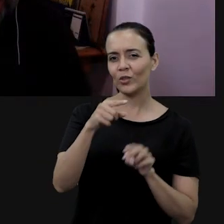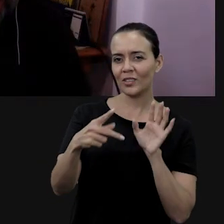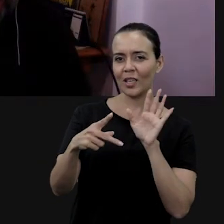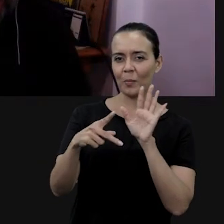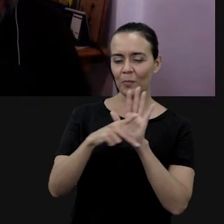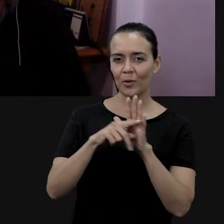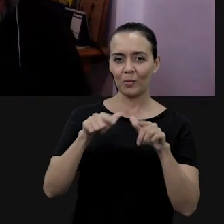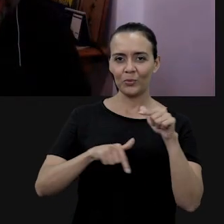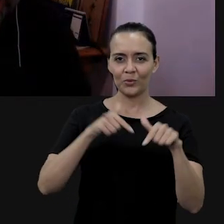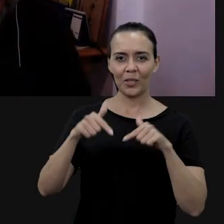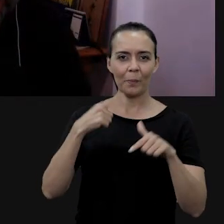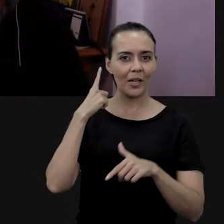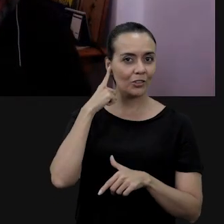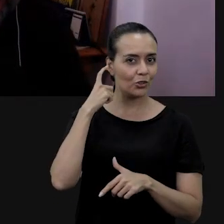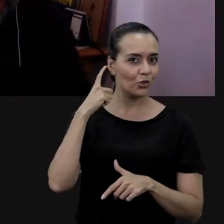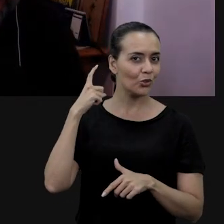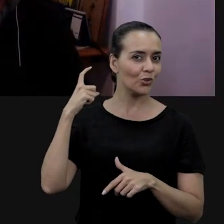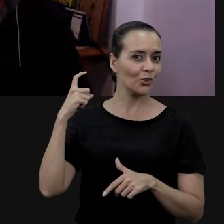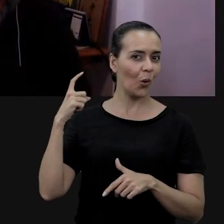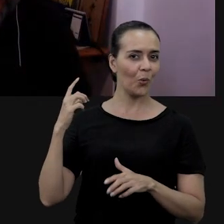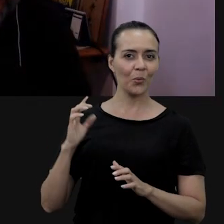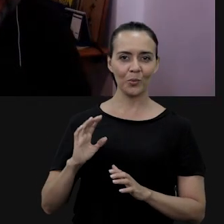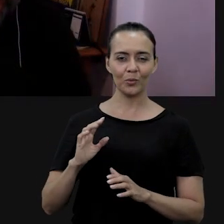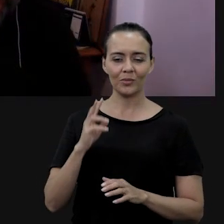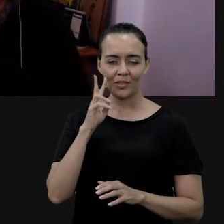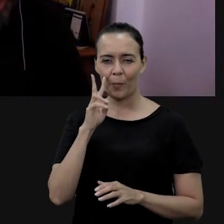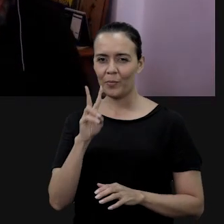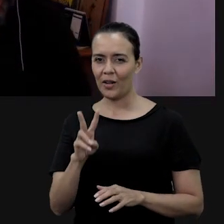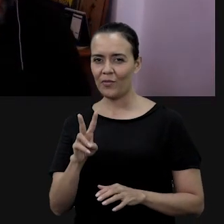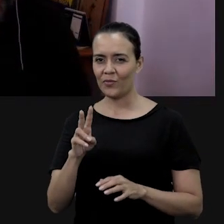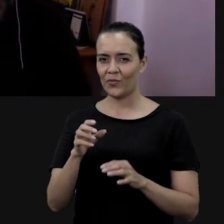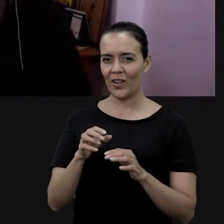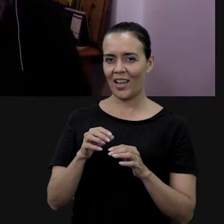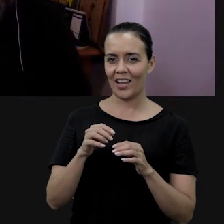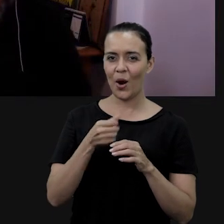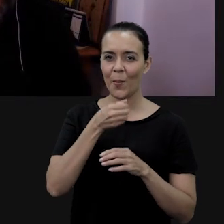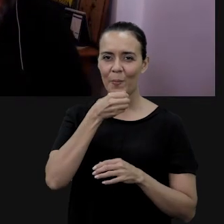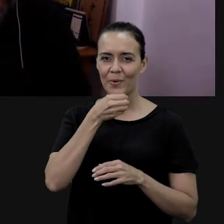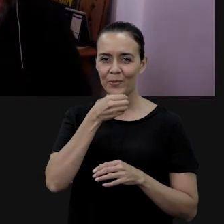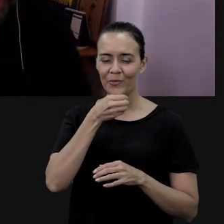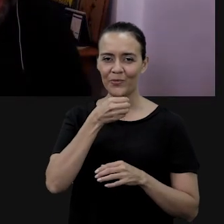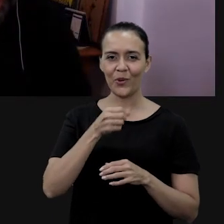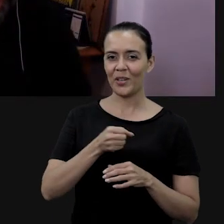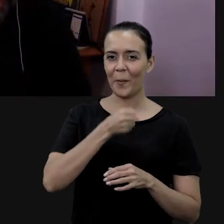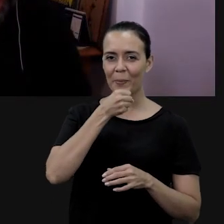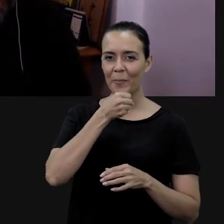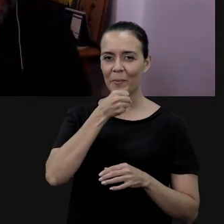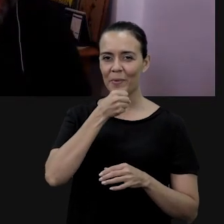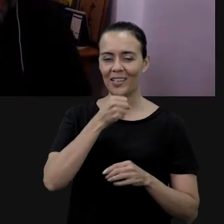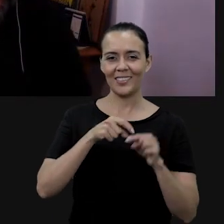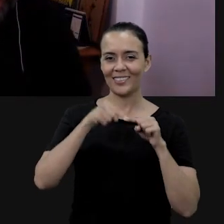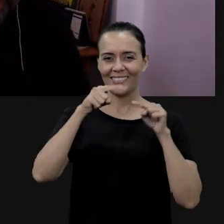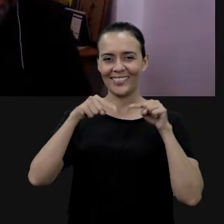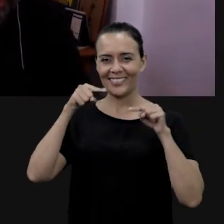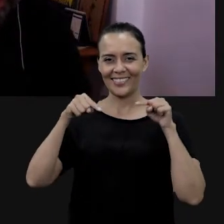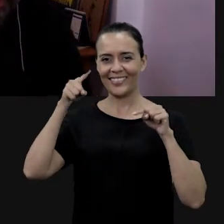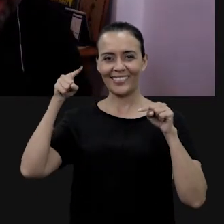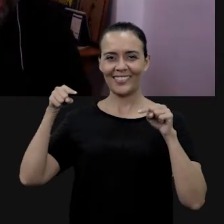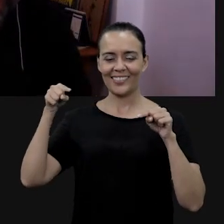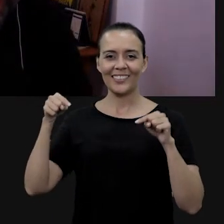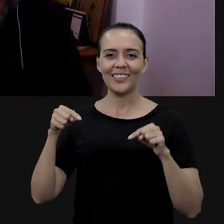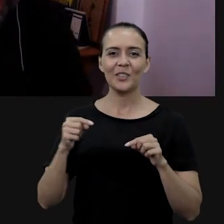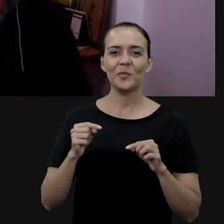som, né? Dá para E ver aí aí? pelos mix, pelo fone. Isso aqui vai virar um podcast